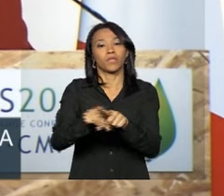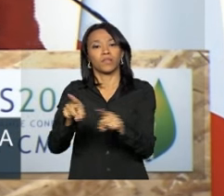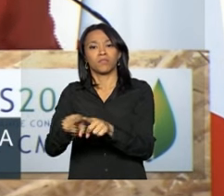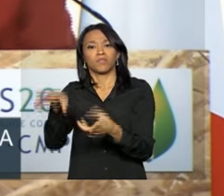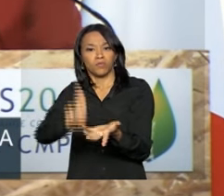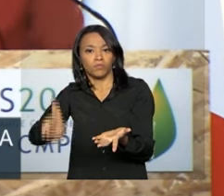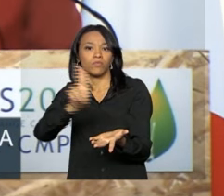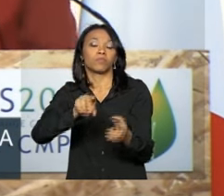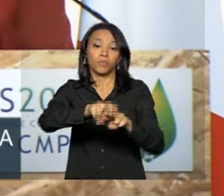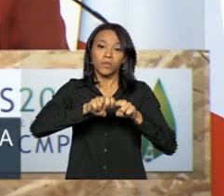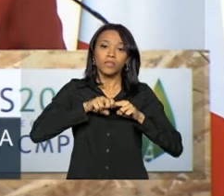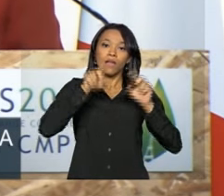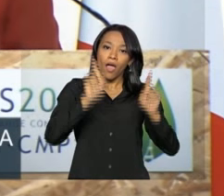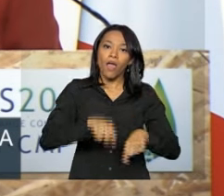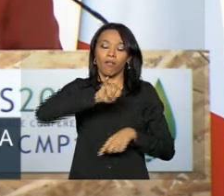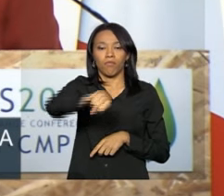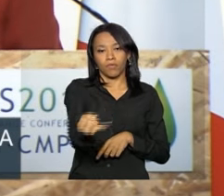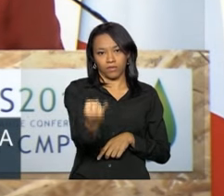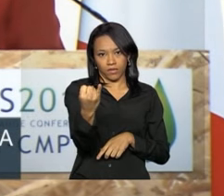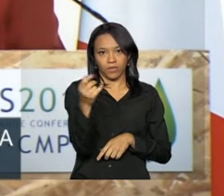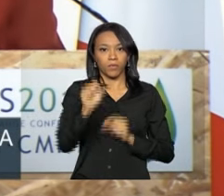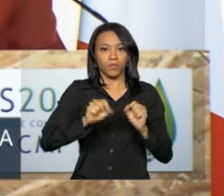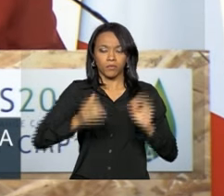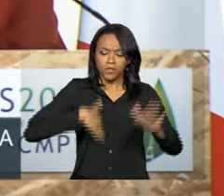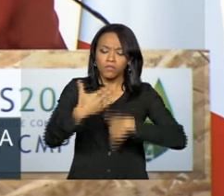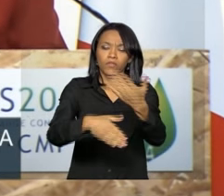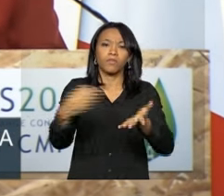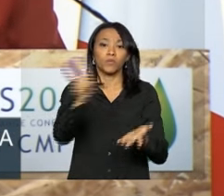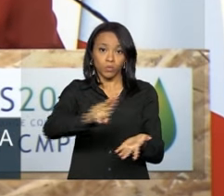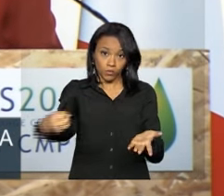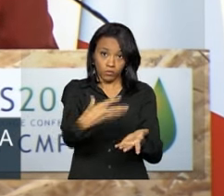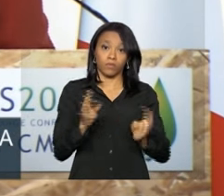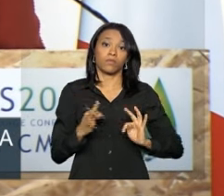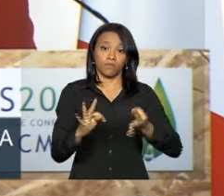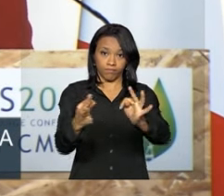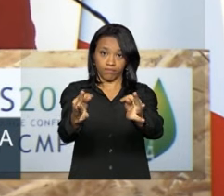Daí a oportunidade que se abre para o desenvolvimento de novas tecnologias.